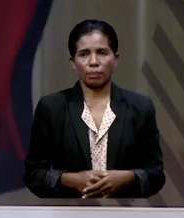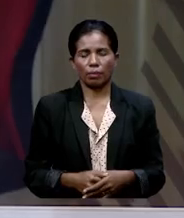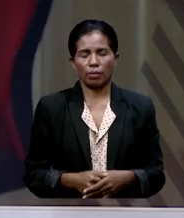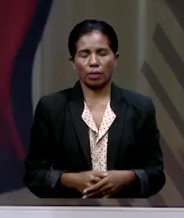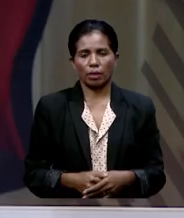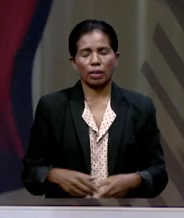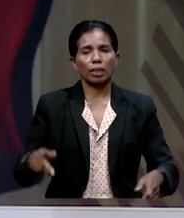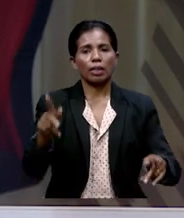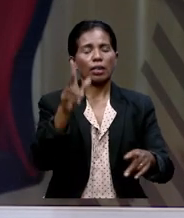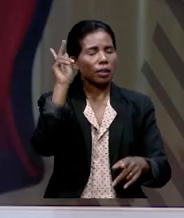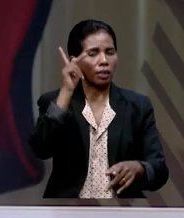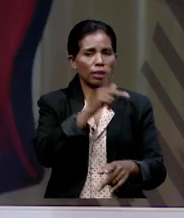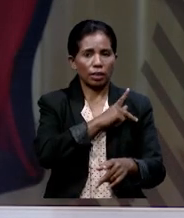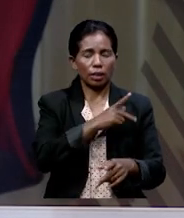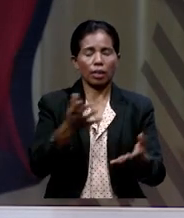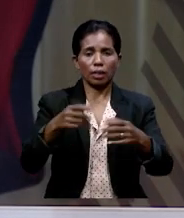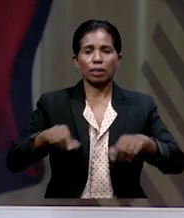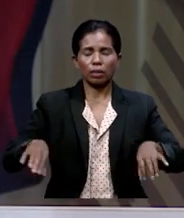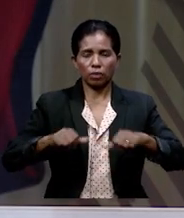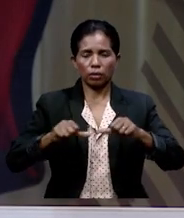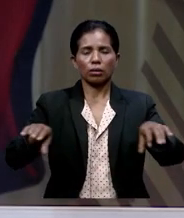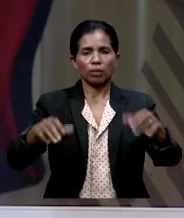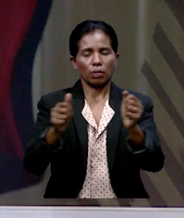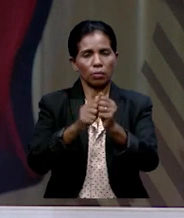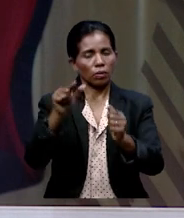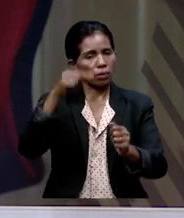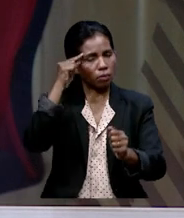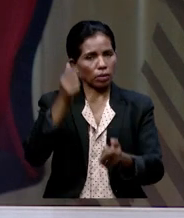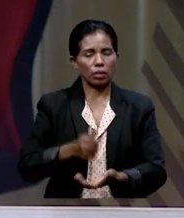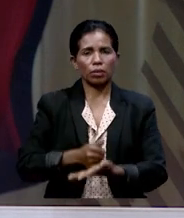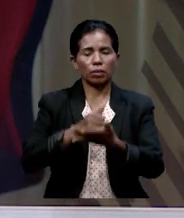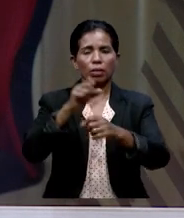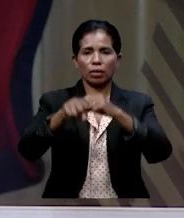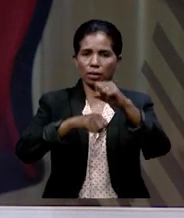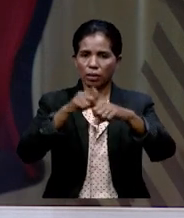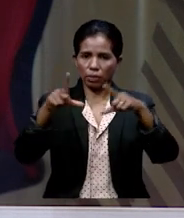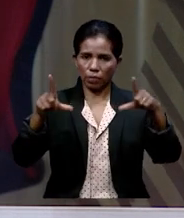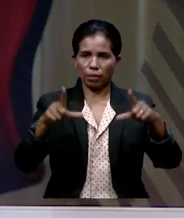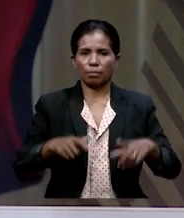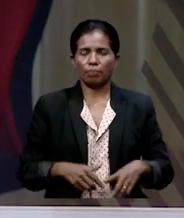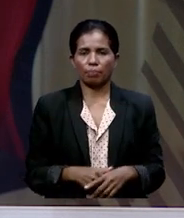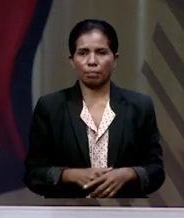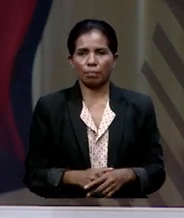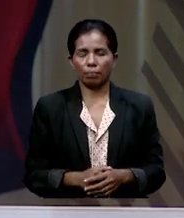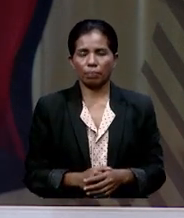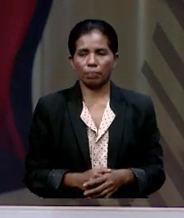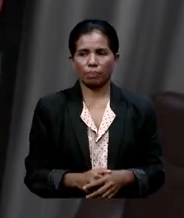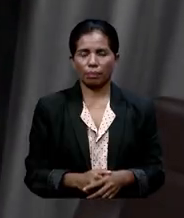Tipo de eficiência tila um hacker continua serviço ao governo, onde facilita lian gestual.